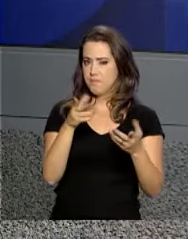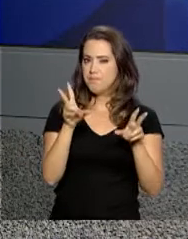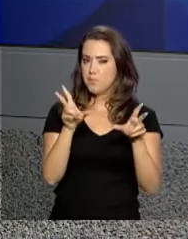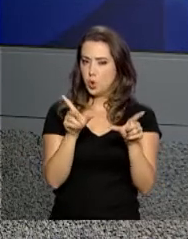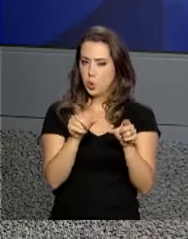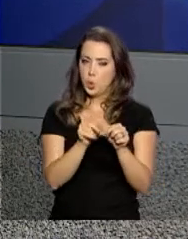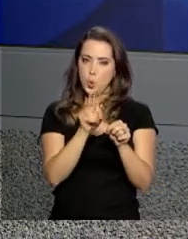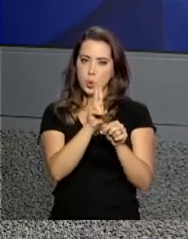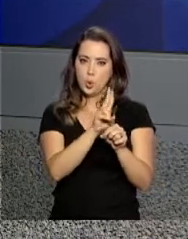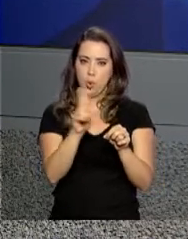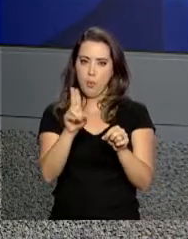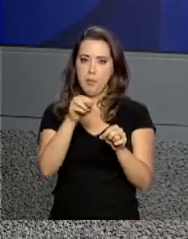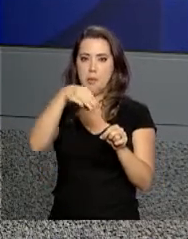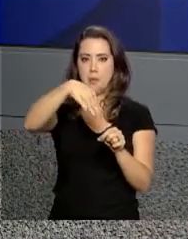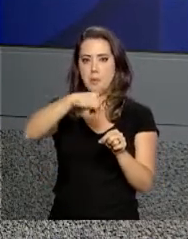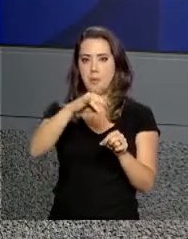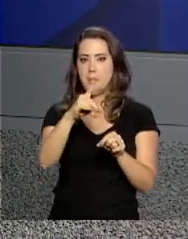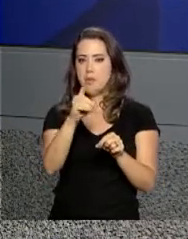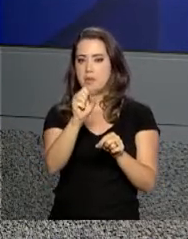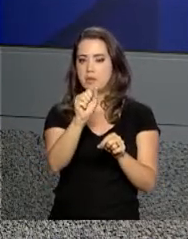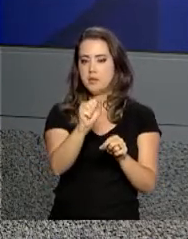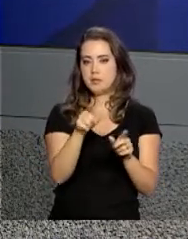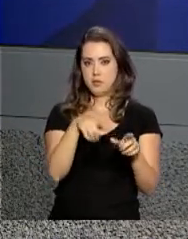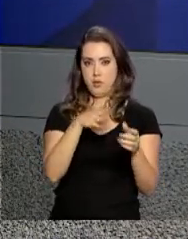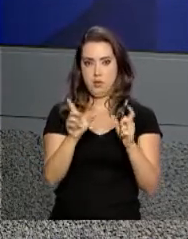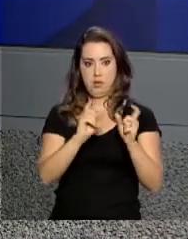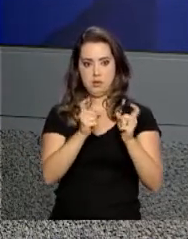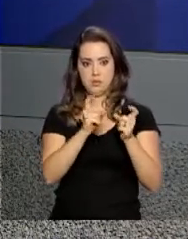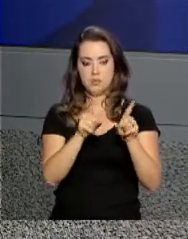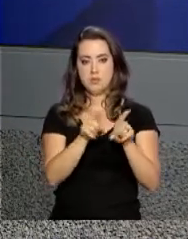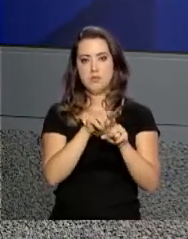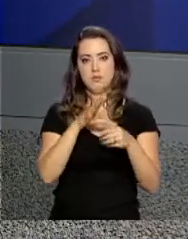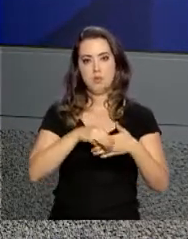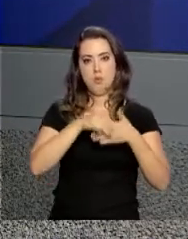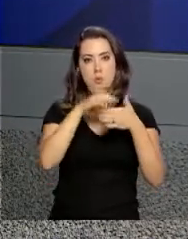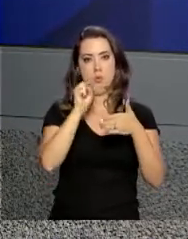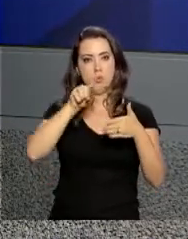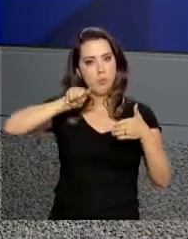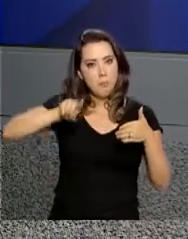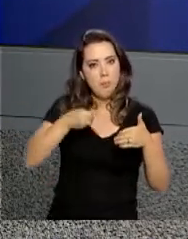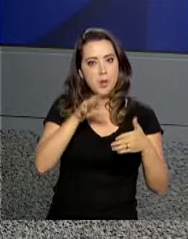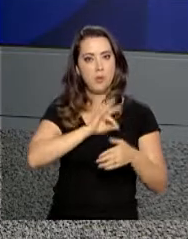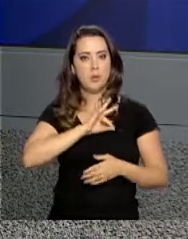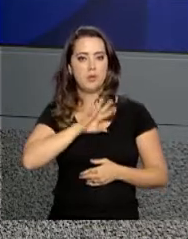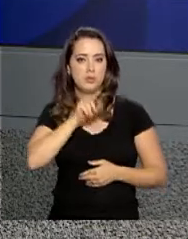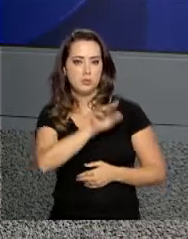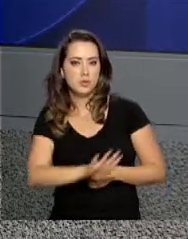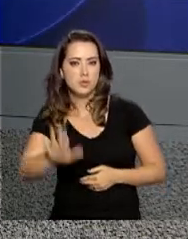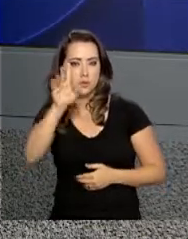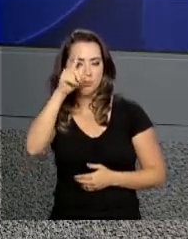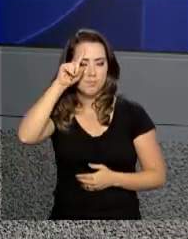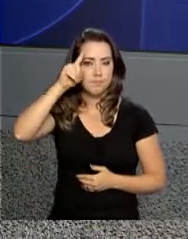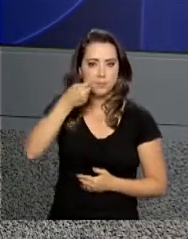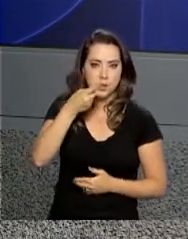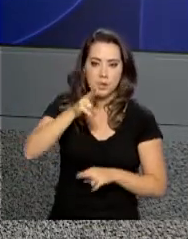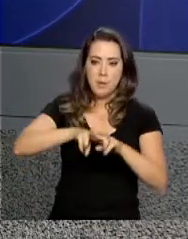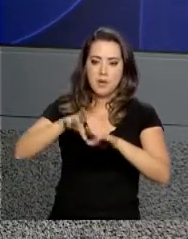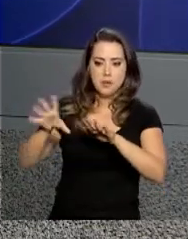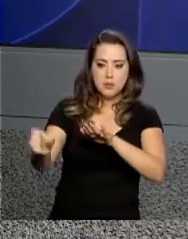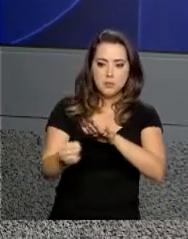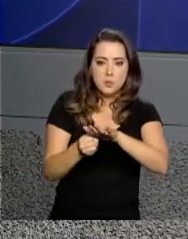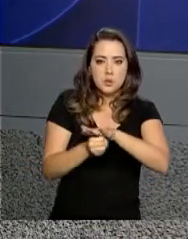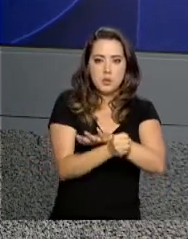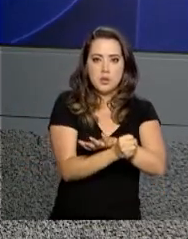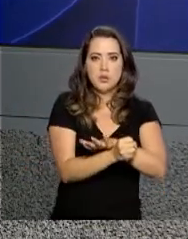Ministério da Segurança Pública, a ação conta com o trabalho de 8 mil policiais em todo o país e cumpre mandados de prisão contra acusados